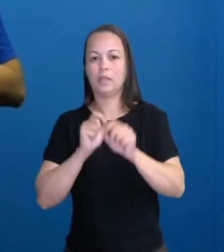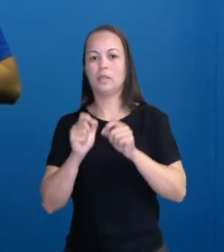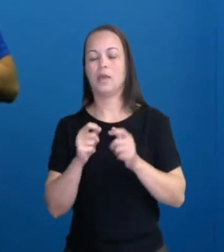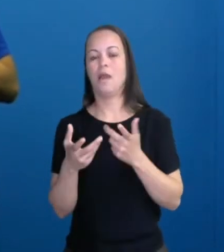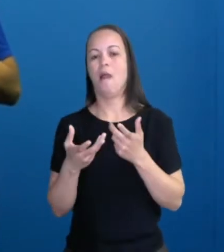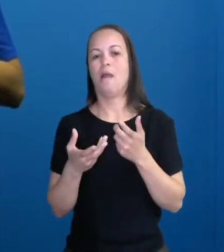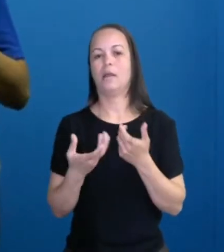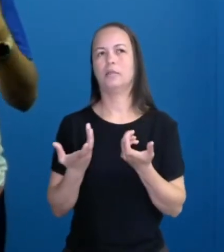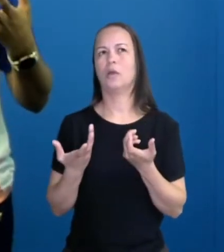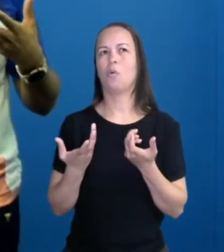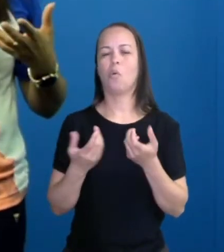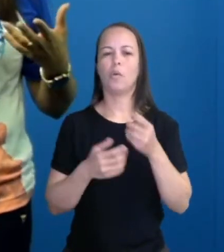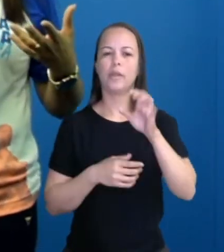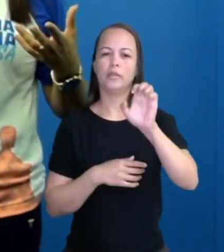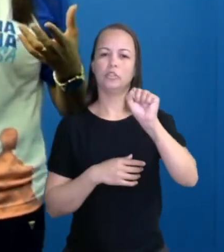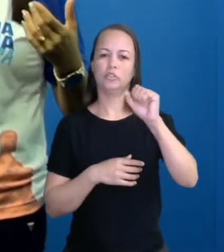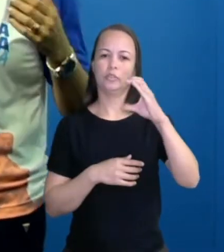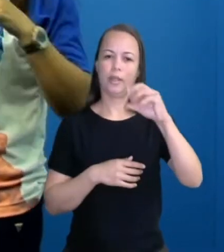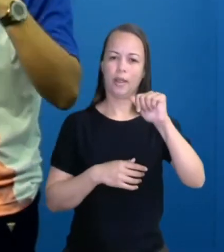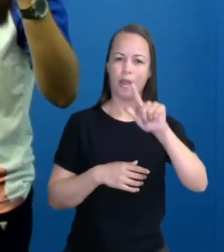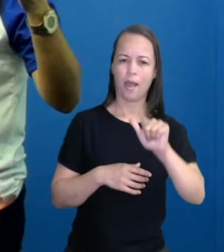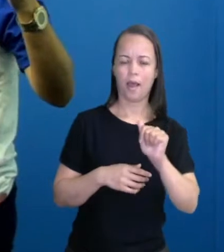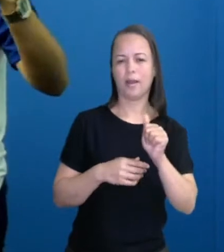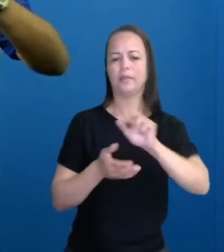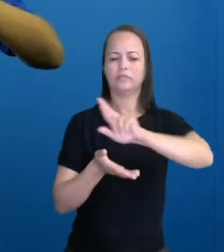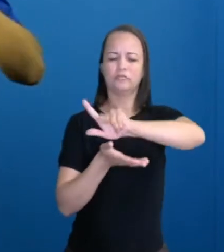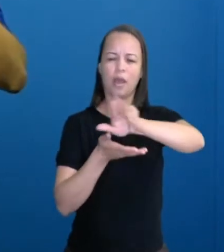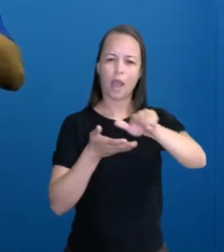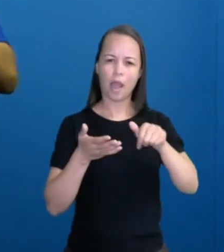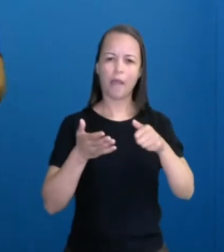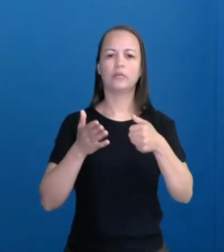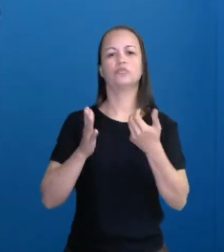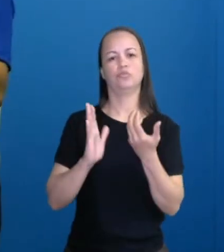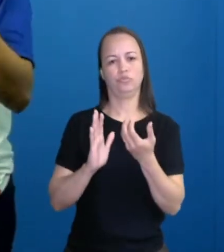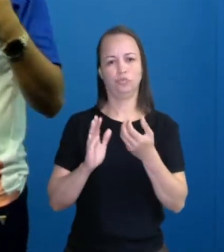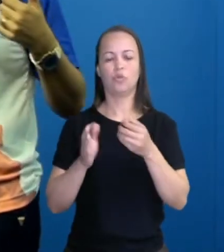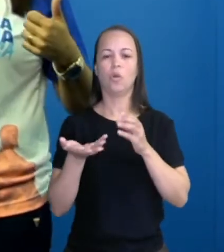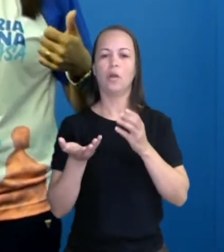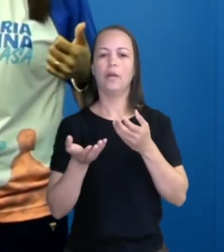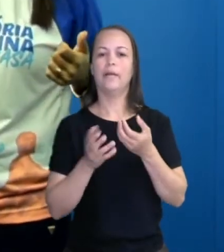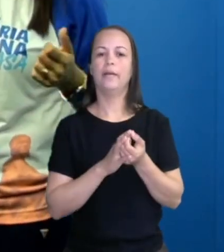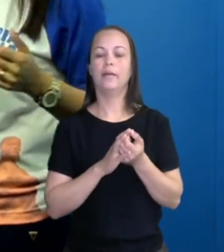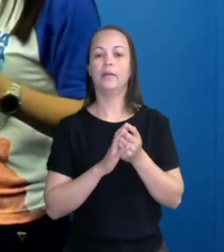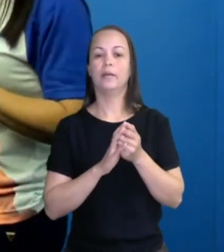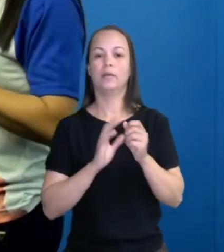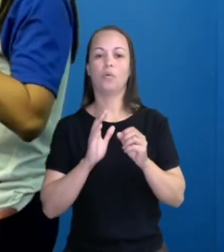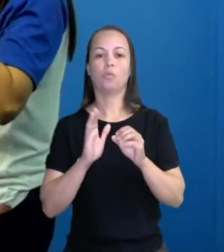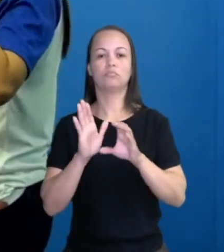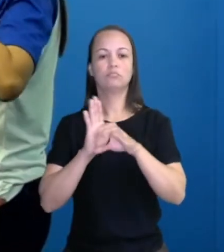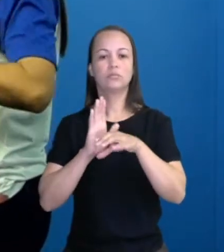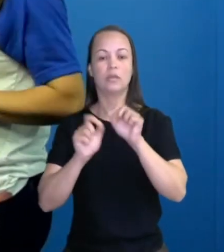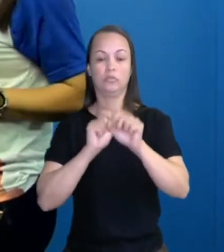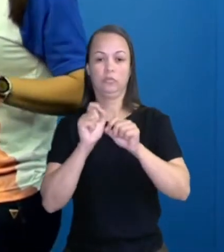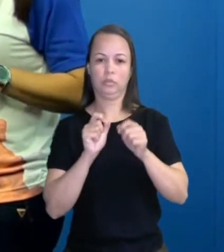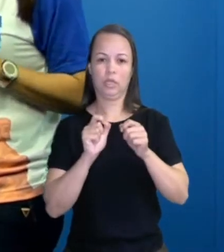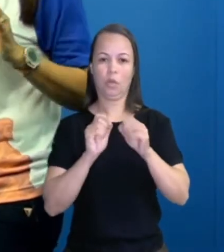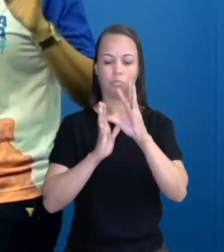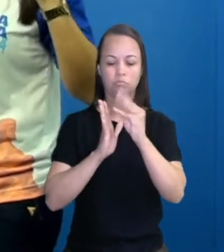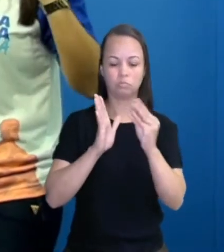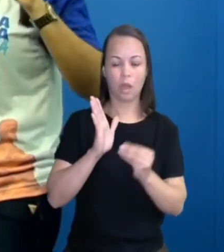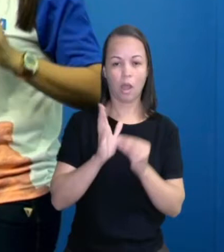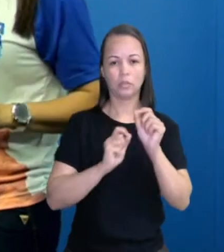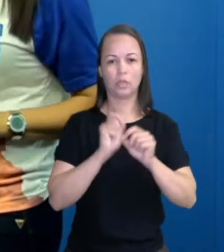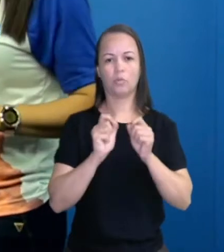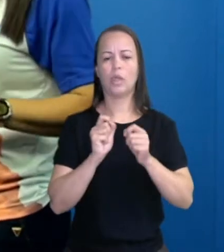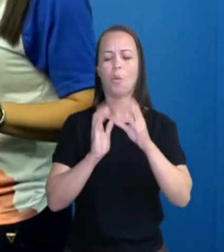né, ou taxa de variação, em vários contextos, certo? Divisão proporcional também, então é o